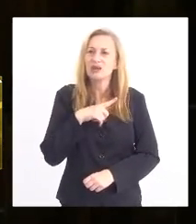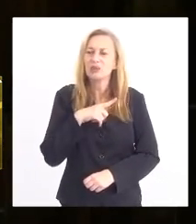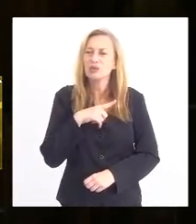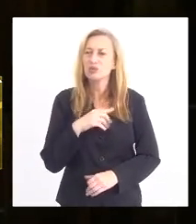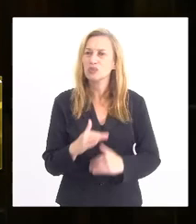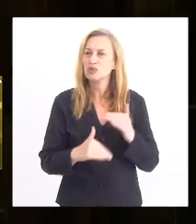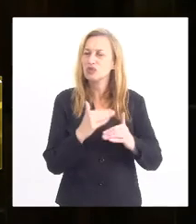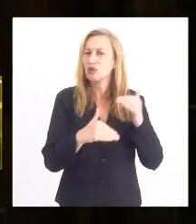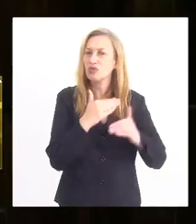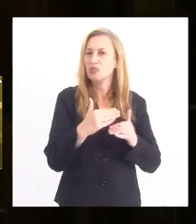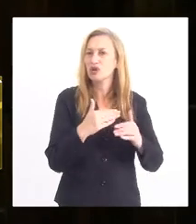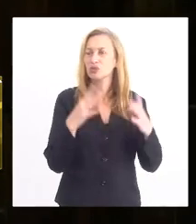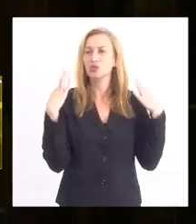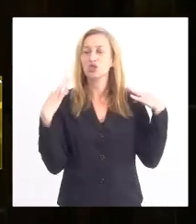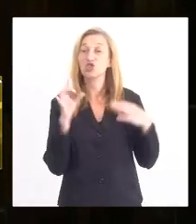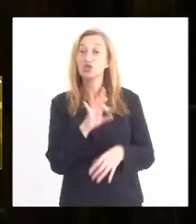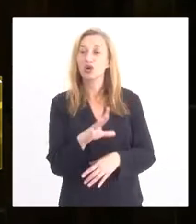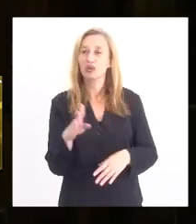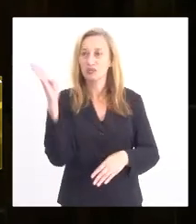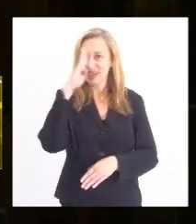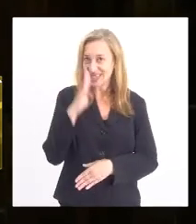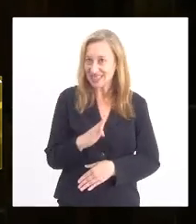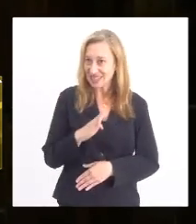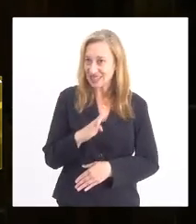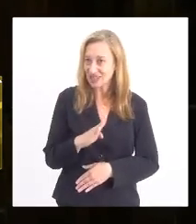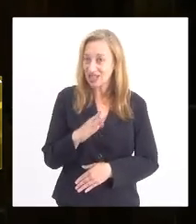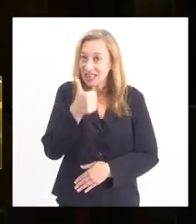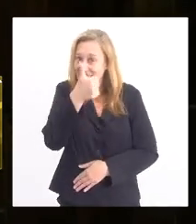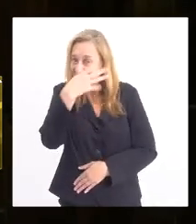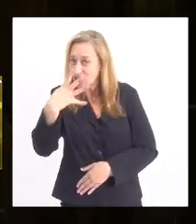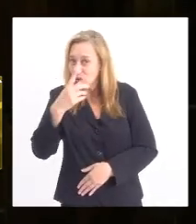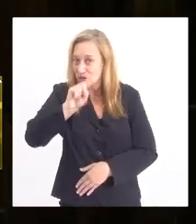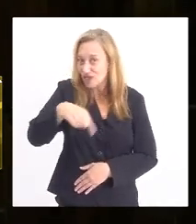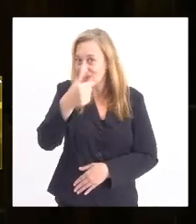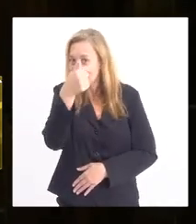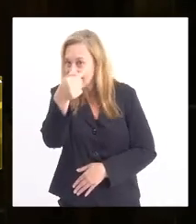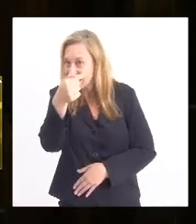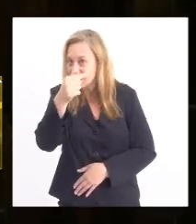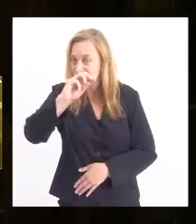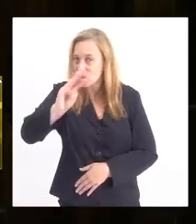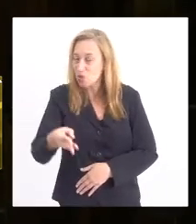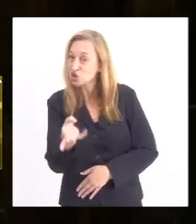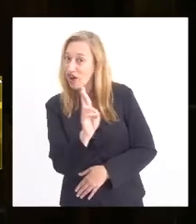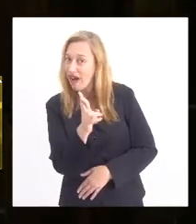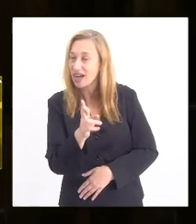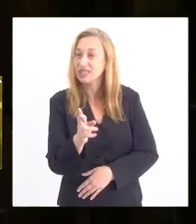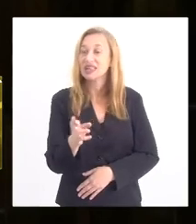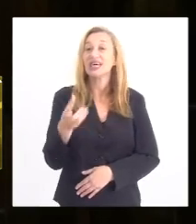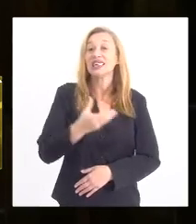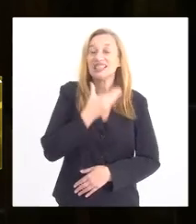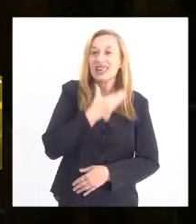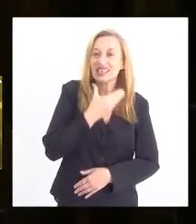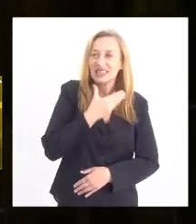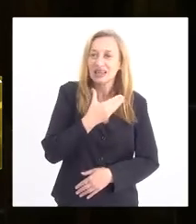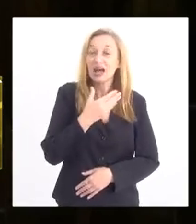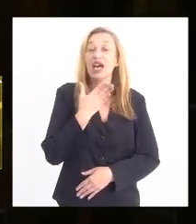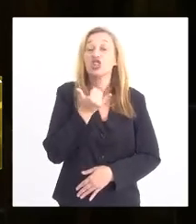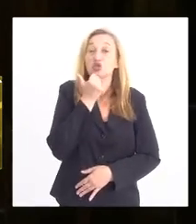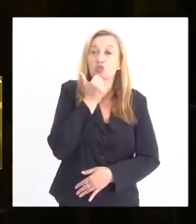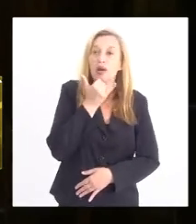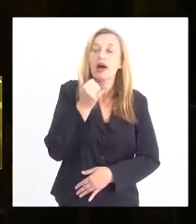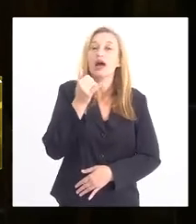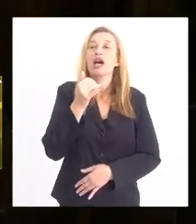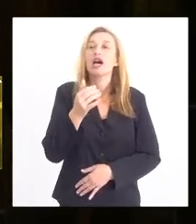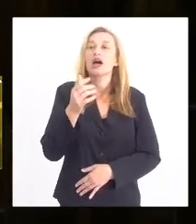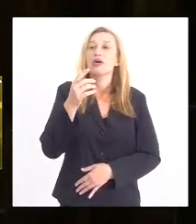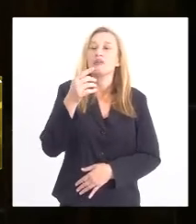com o turismo apenas no Brasil diga-se de passagem de 14,7 milhões de reais em dezembro de bilionário bilhões de